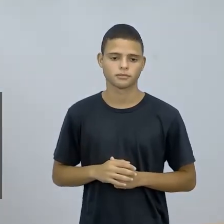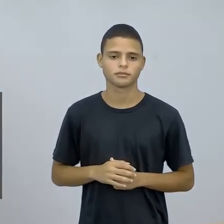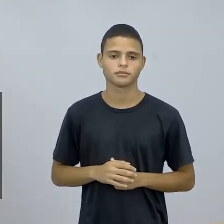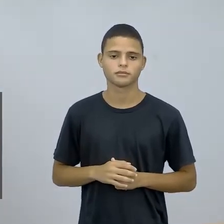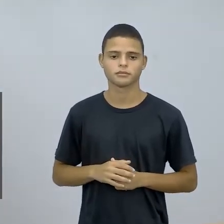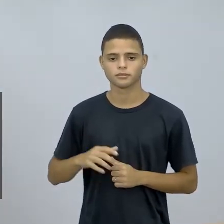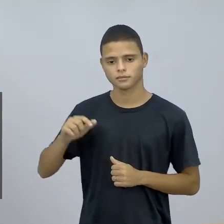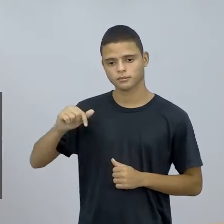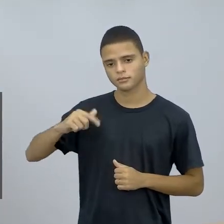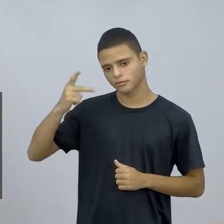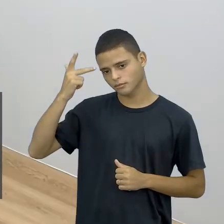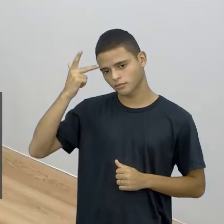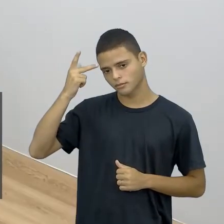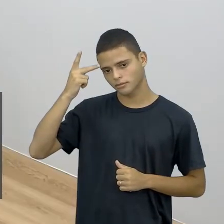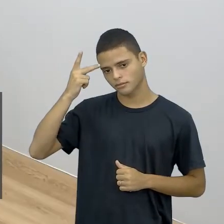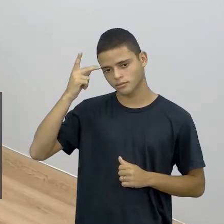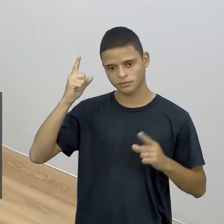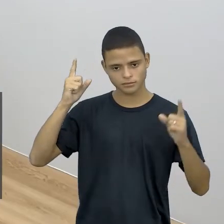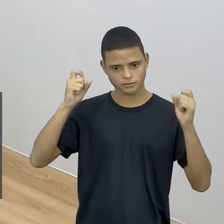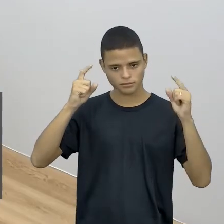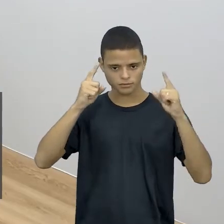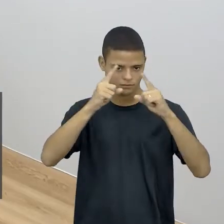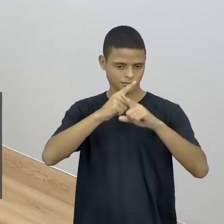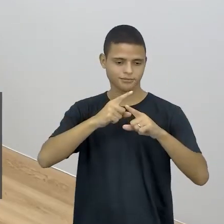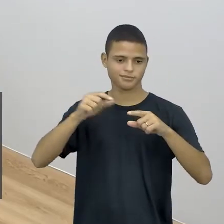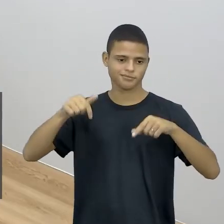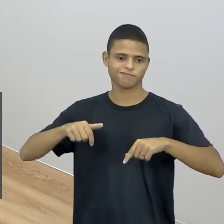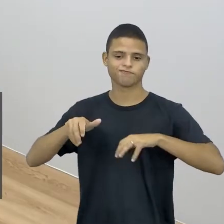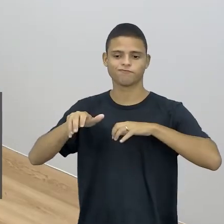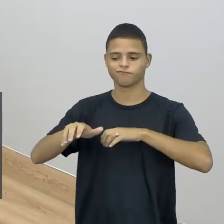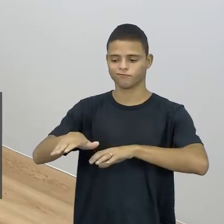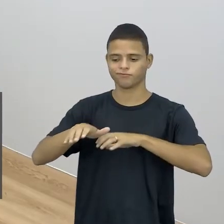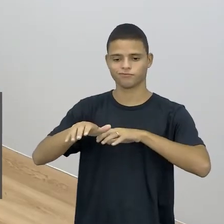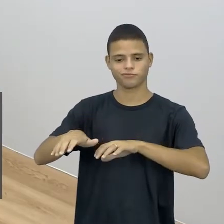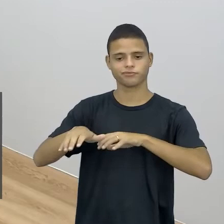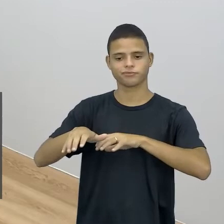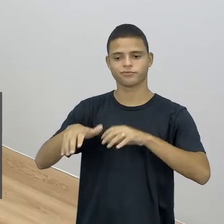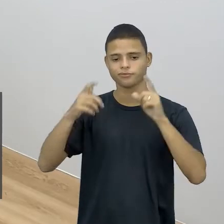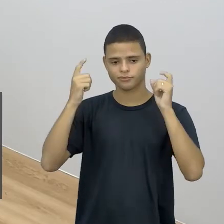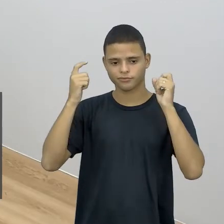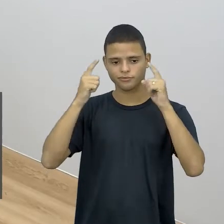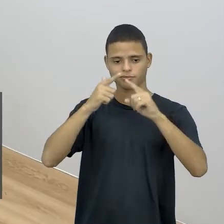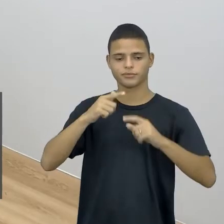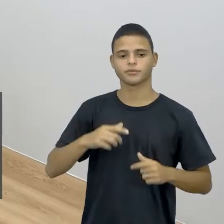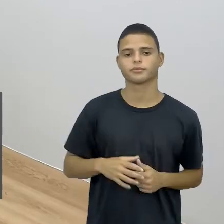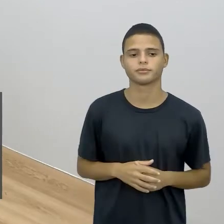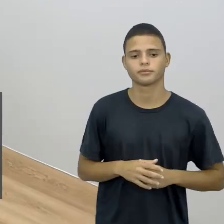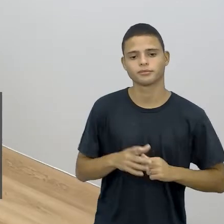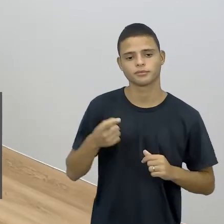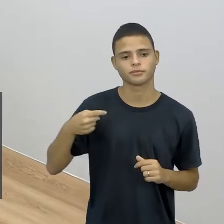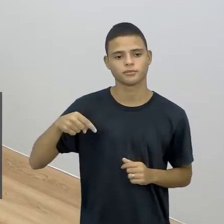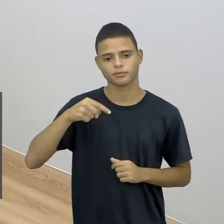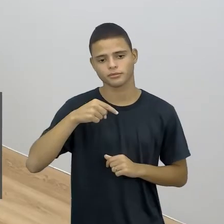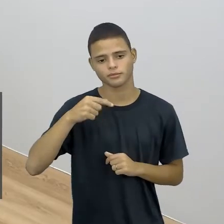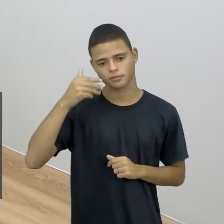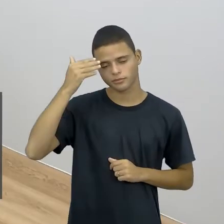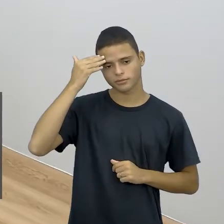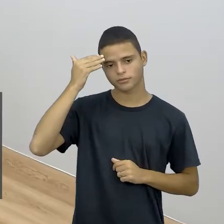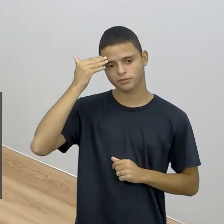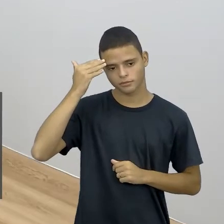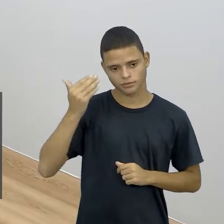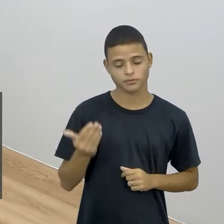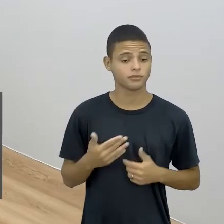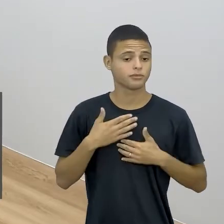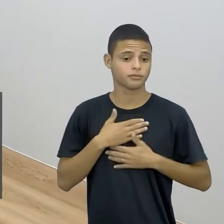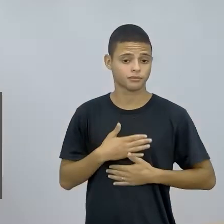São Paulo? Não, é complicado São Paulo, né? Então, assim ia ficar um pouco... Então, a gente sabe. Então, o que eu